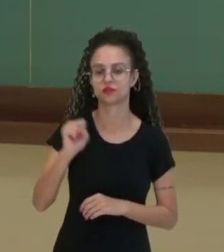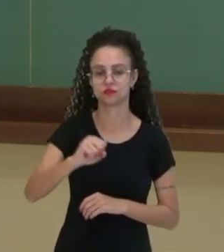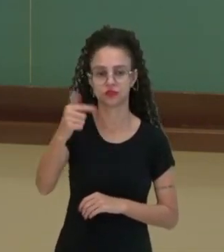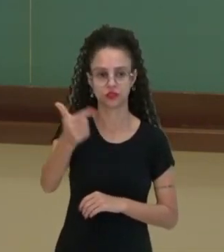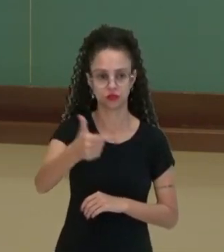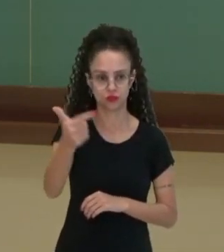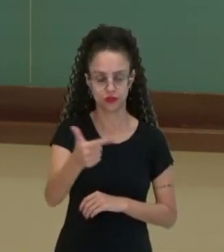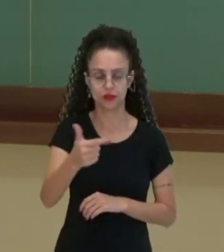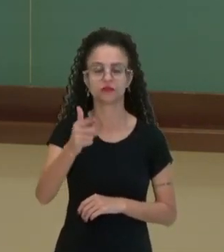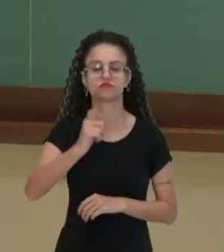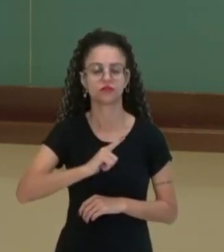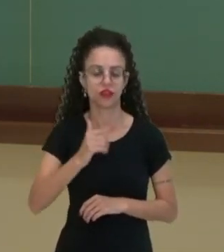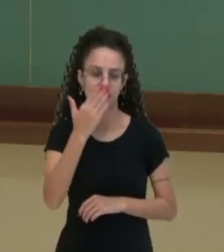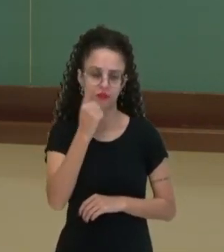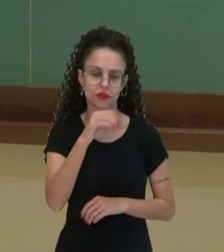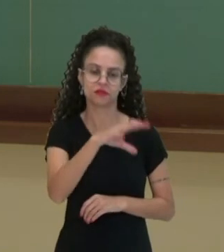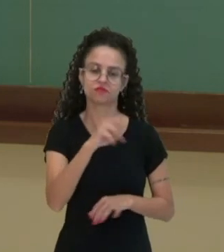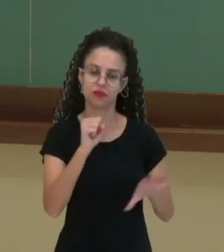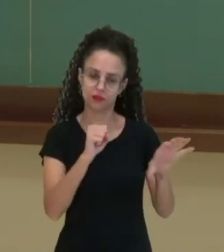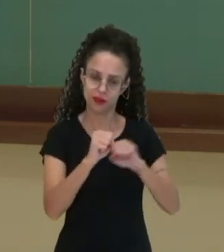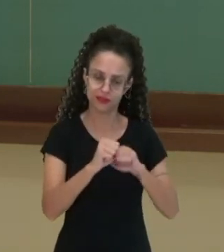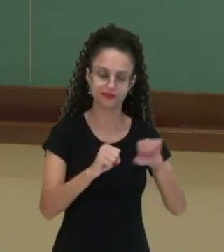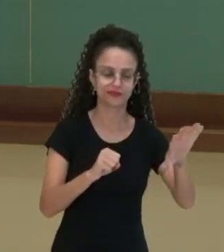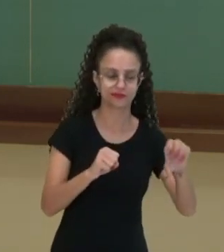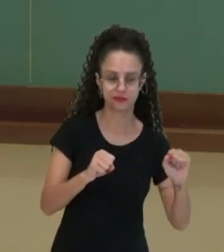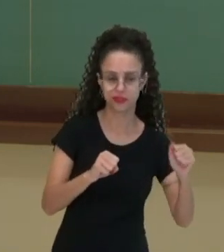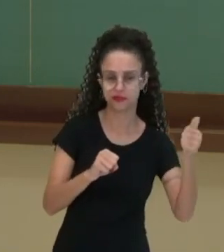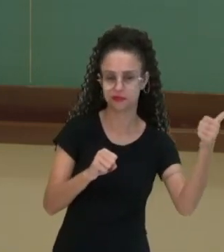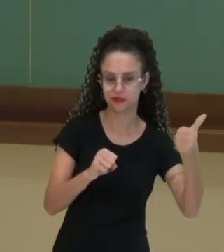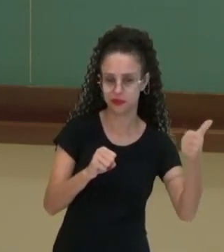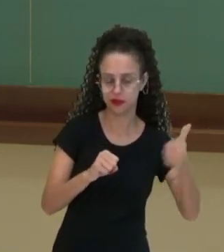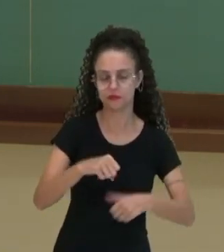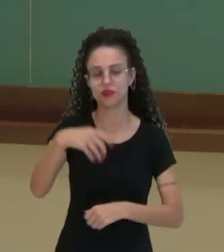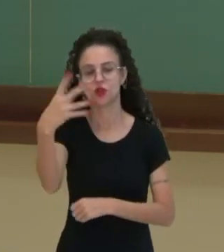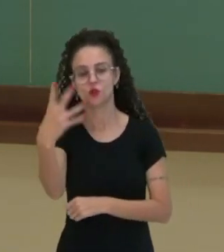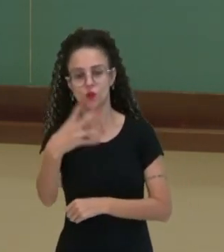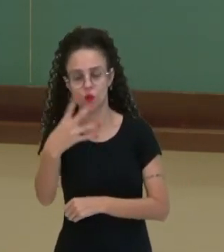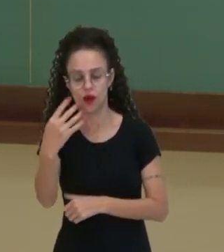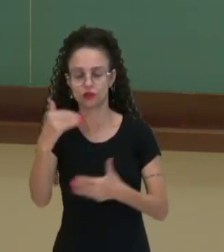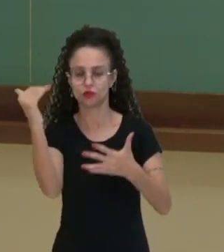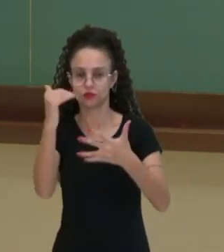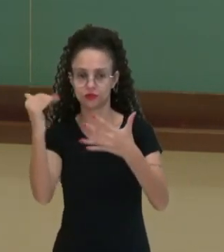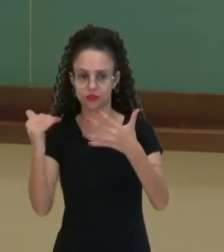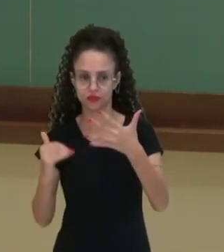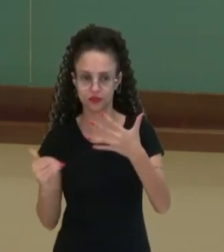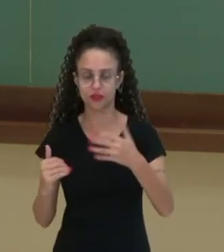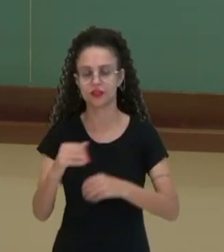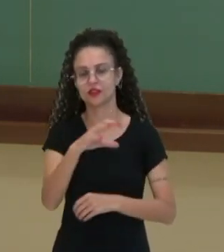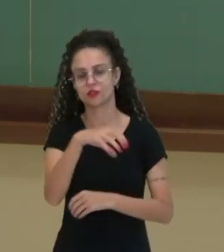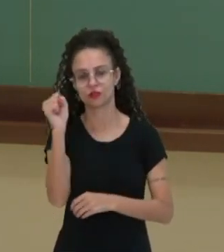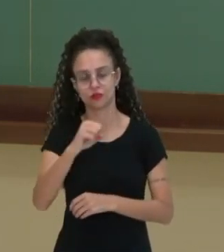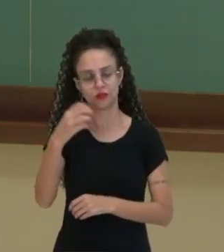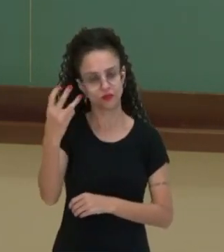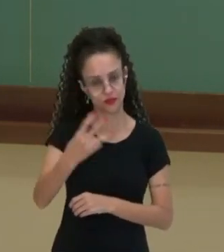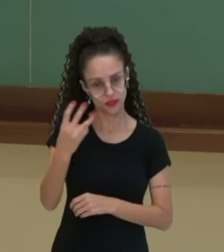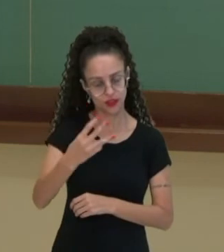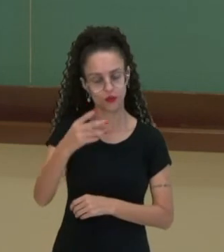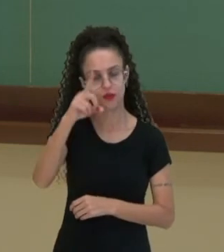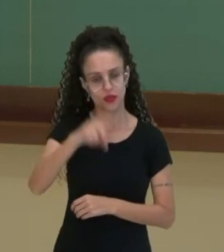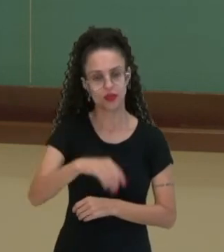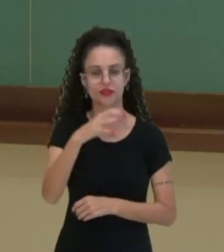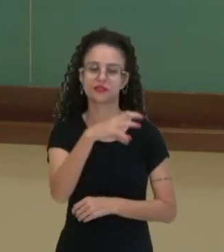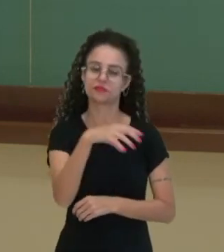secundários, que se alimentam de consumidores primários. E o quarto nível trófico é o consumidor terciário, que se alimenta